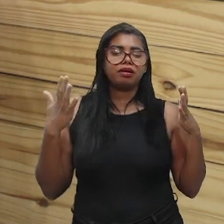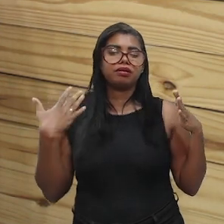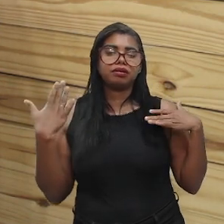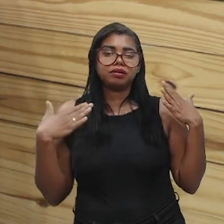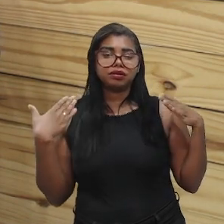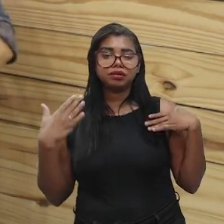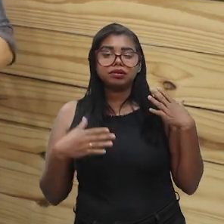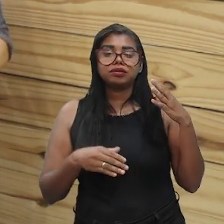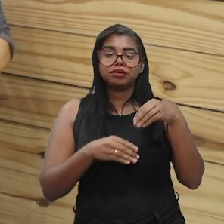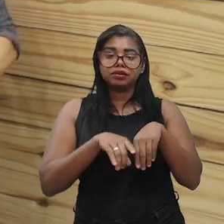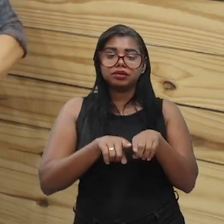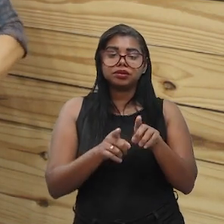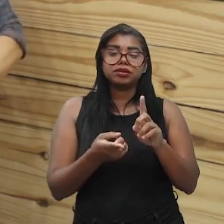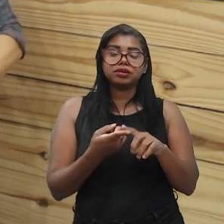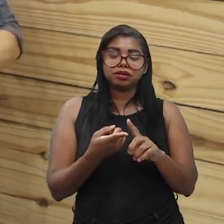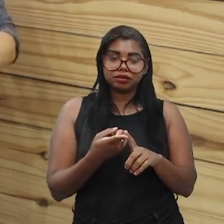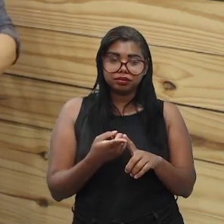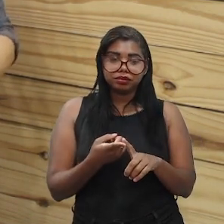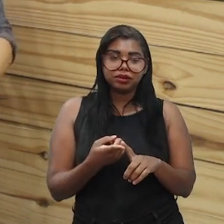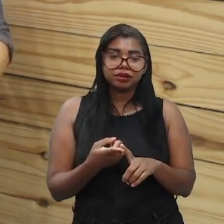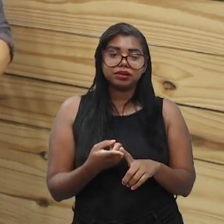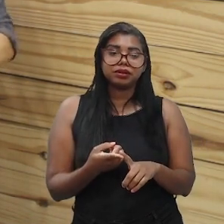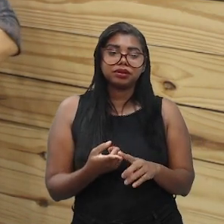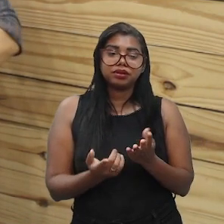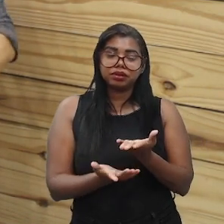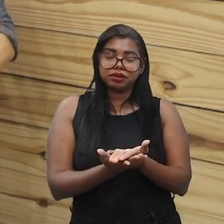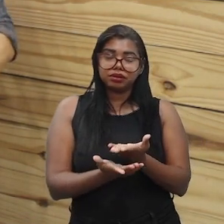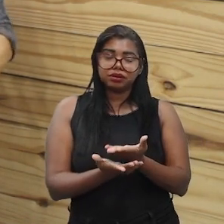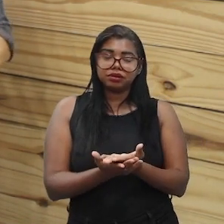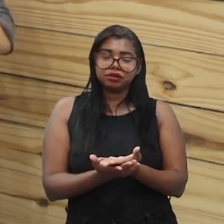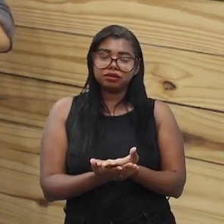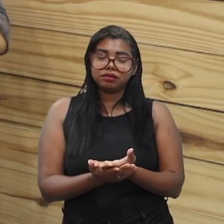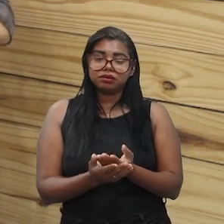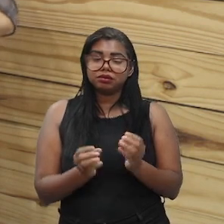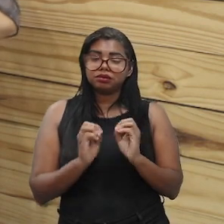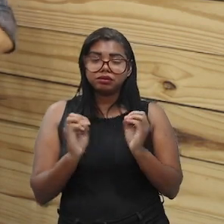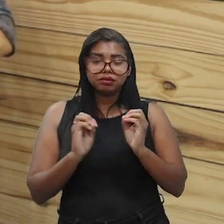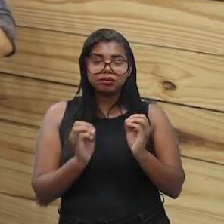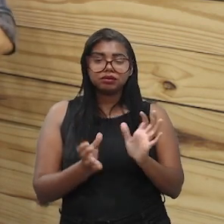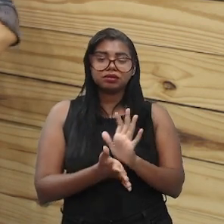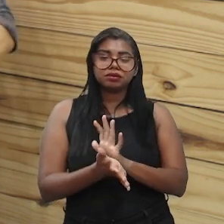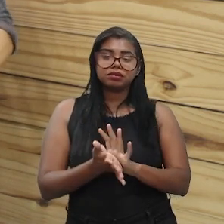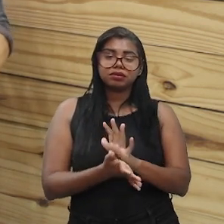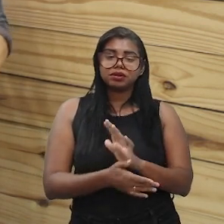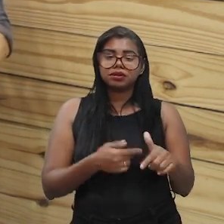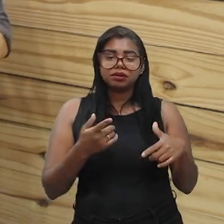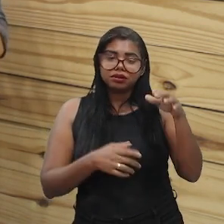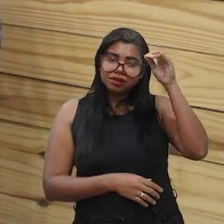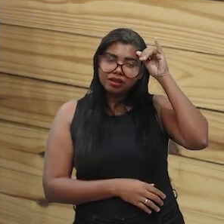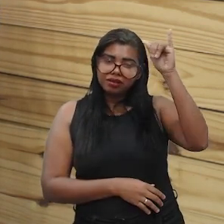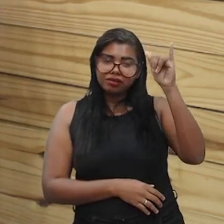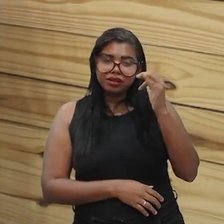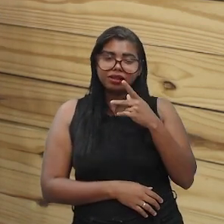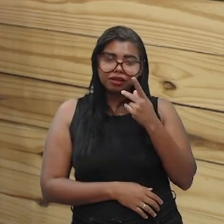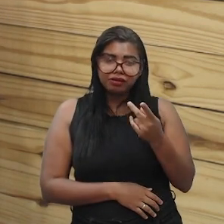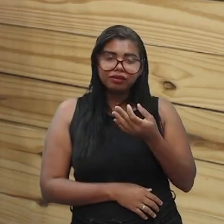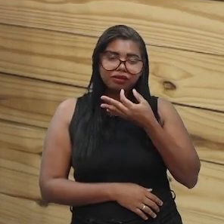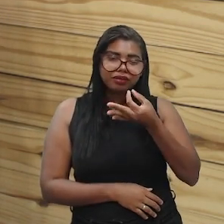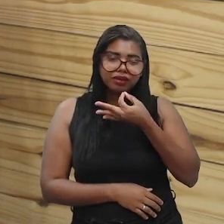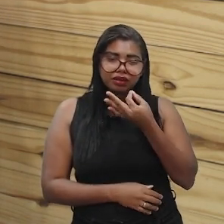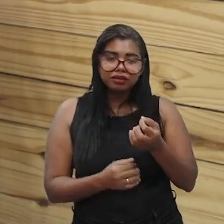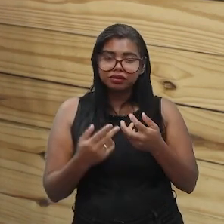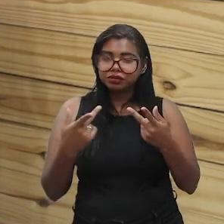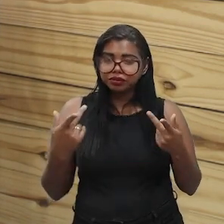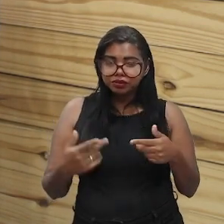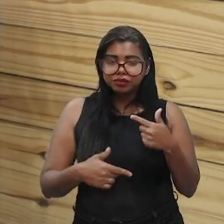faz parte da escola da qualidade que a gente estuda, então nada é trabalho, evite. Evite fazer comentários. A gente sabe que é